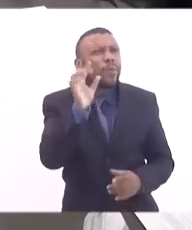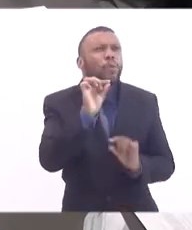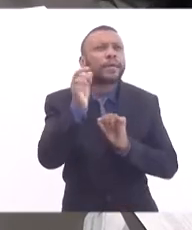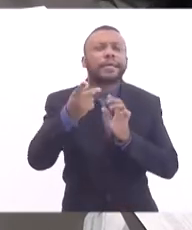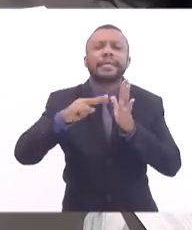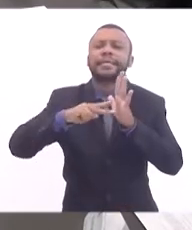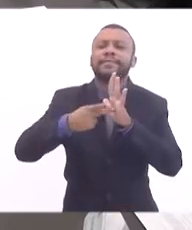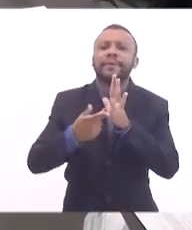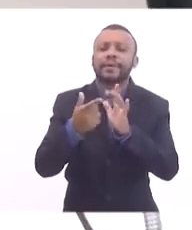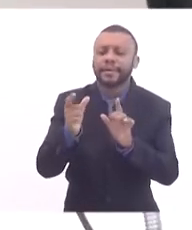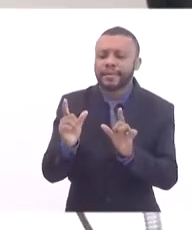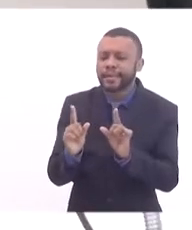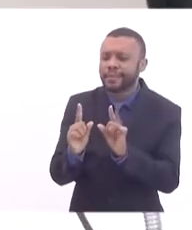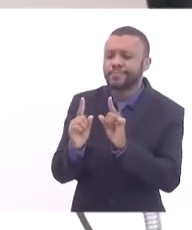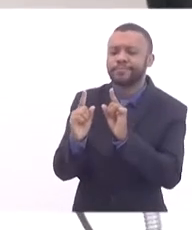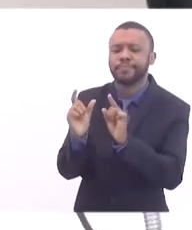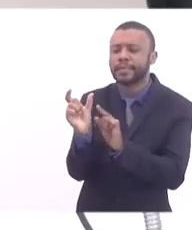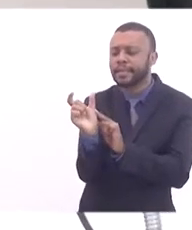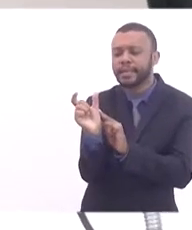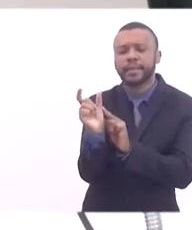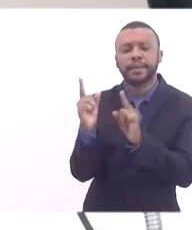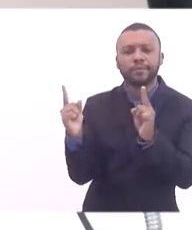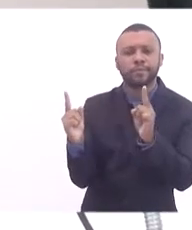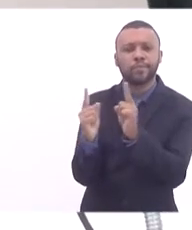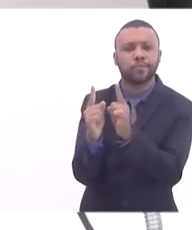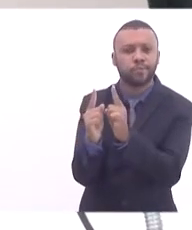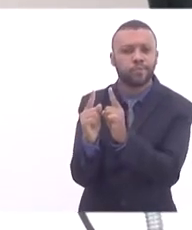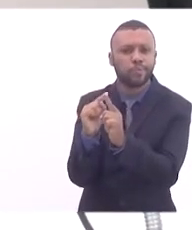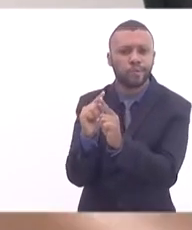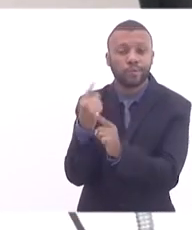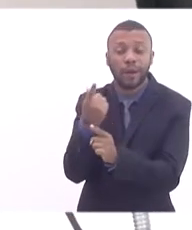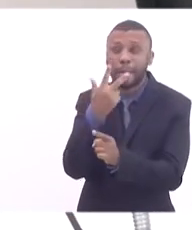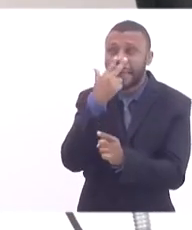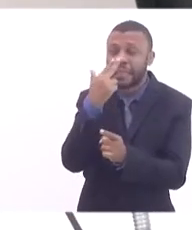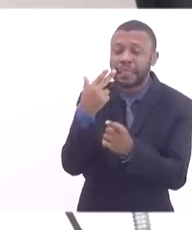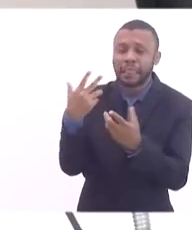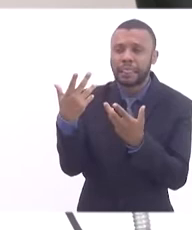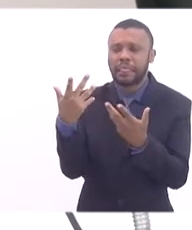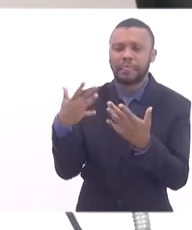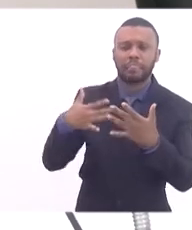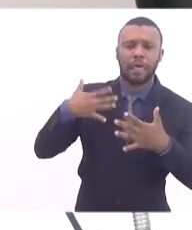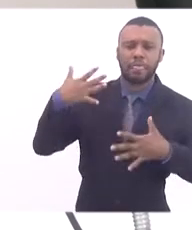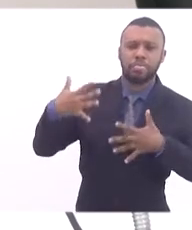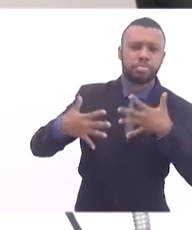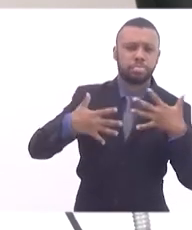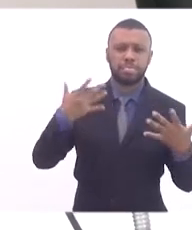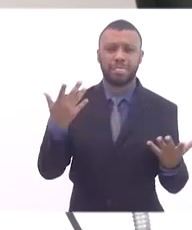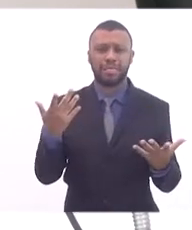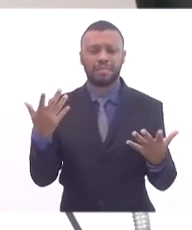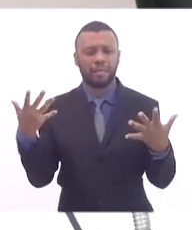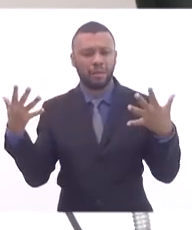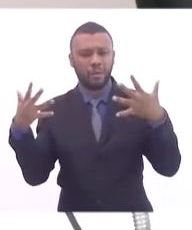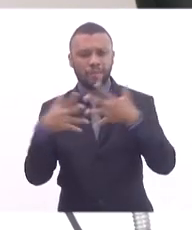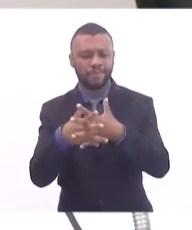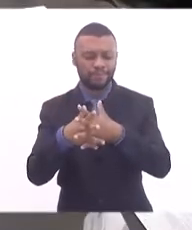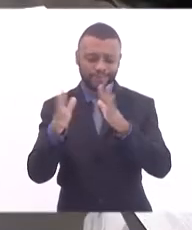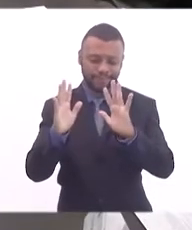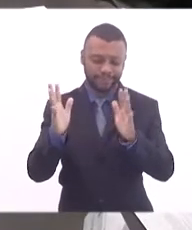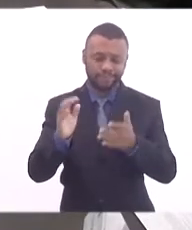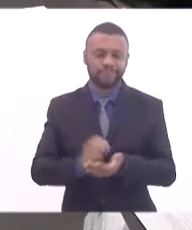essa sigla bom porque a gente vive a maldição das sido adotadas